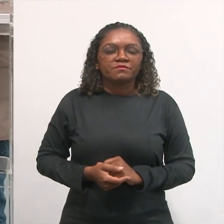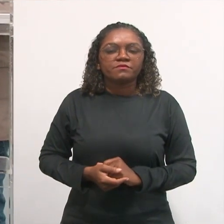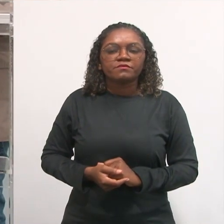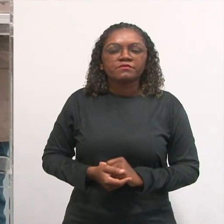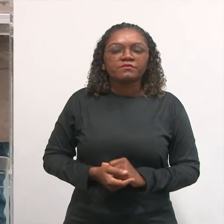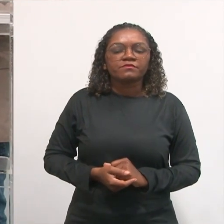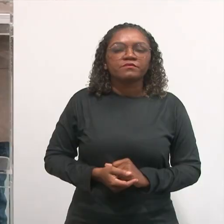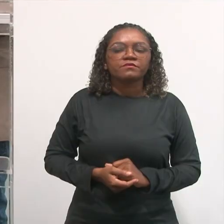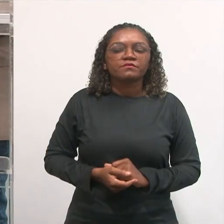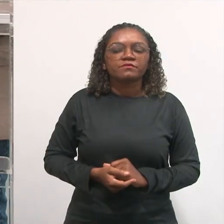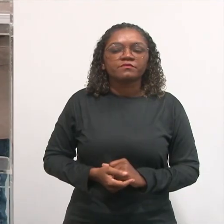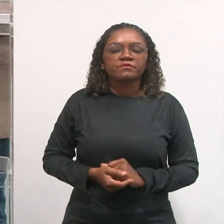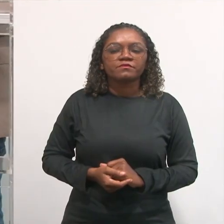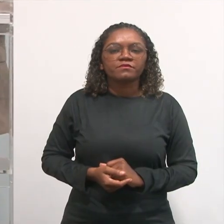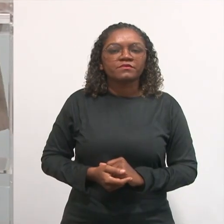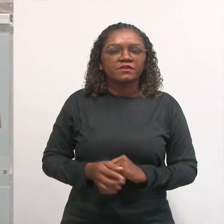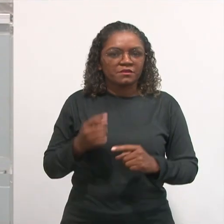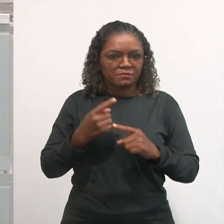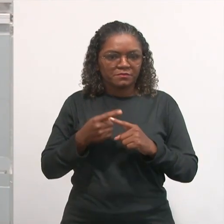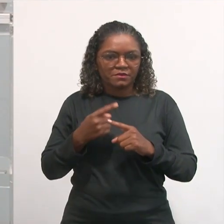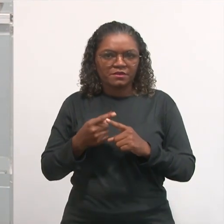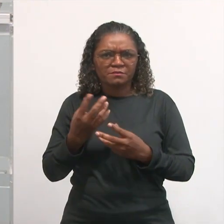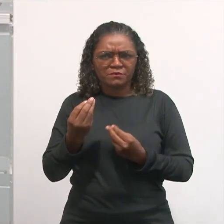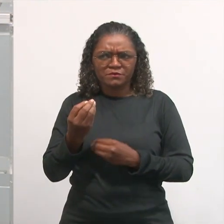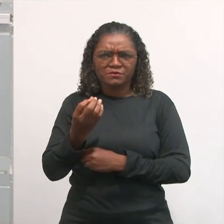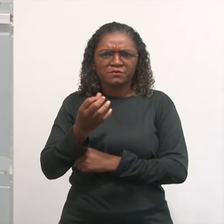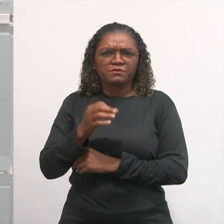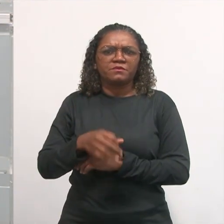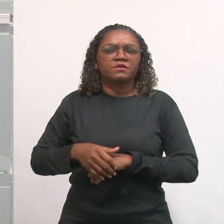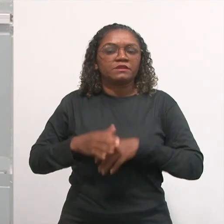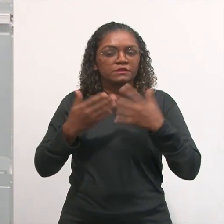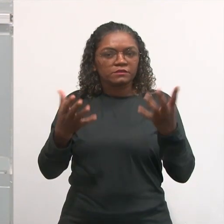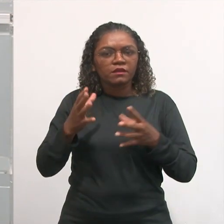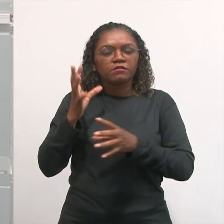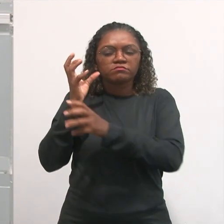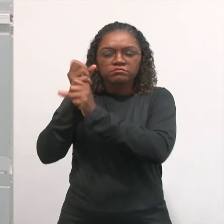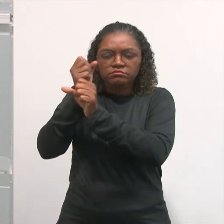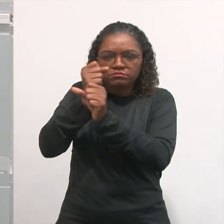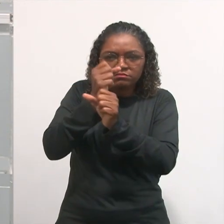né? Para a gente fazer nesses levantamentos,